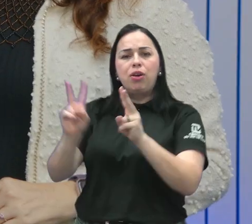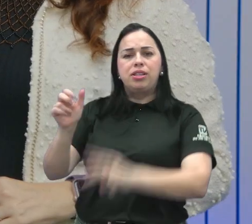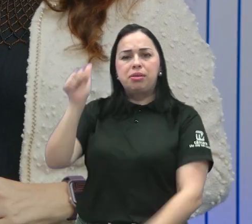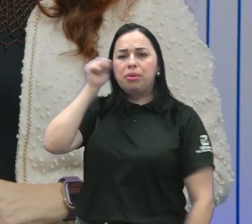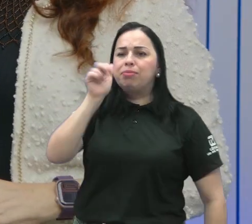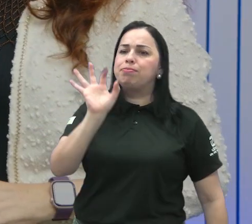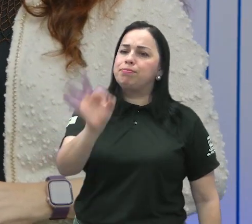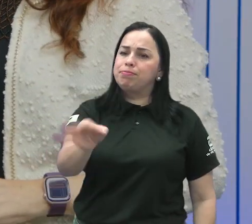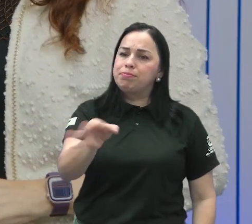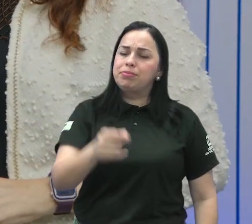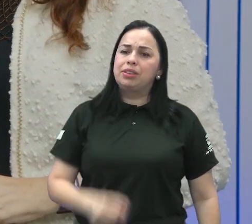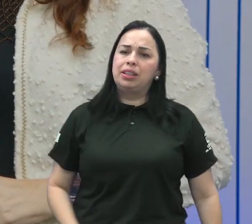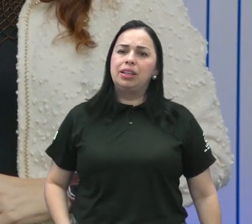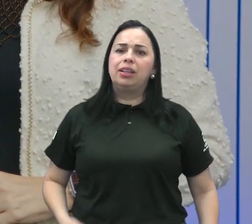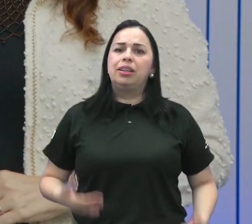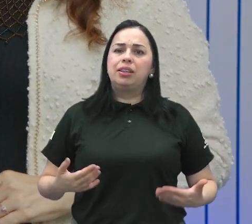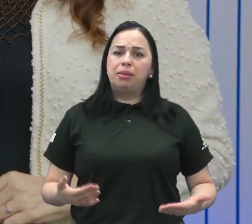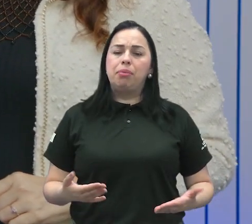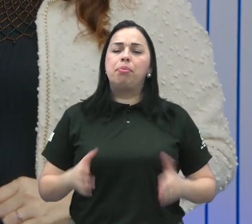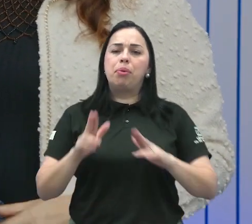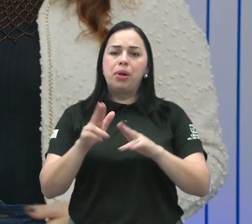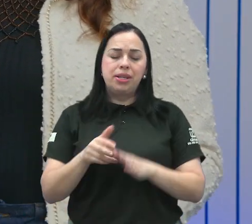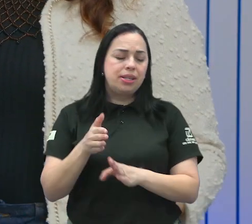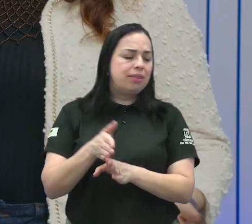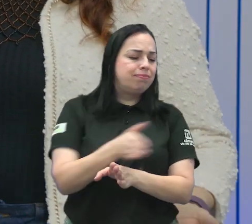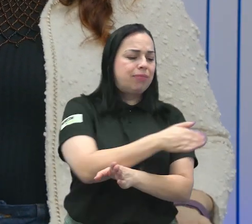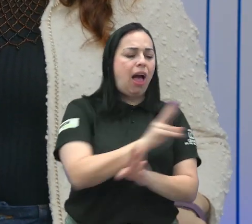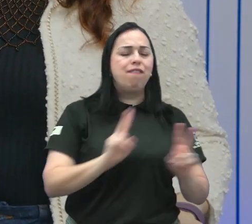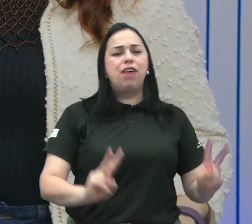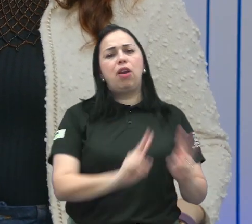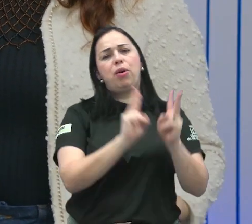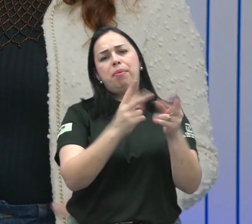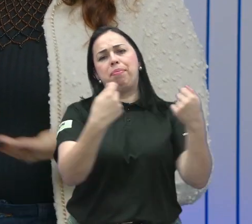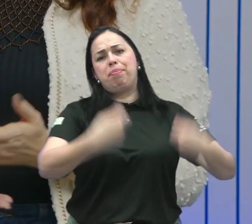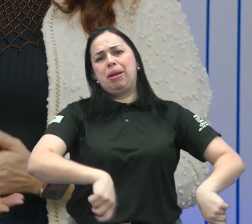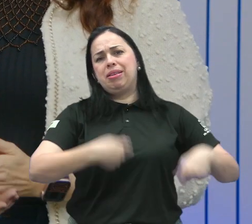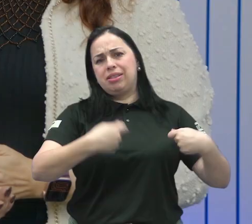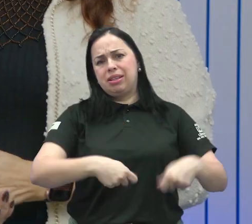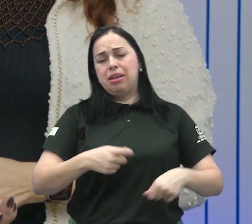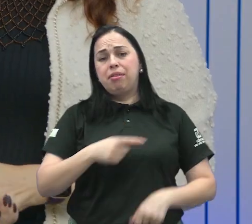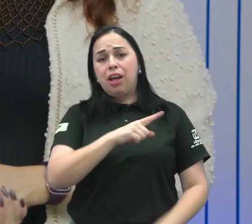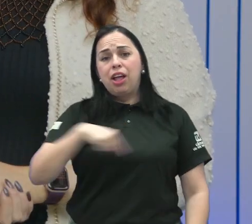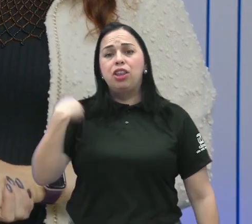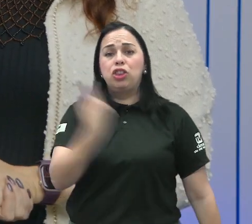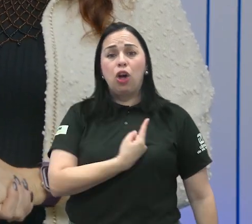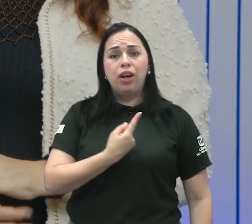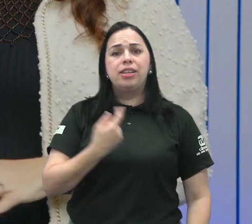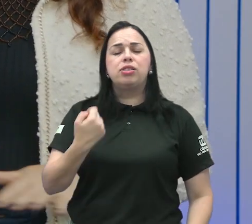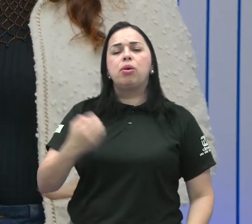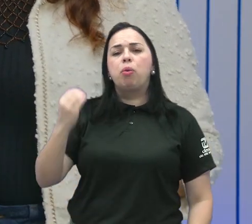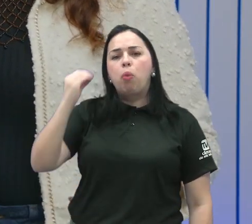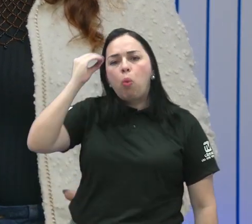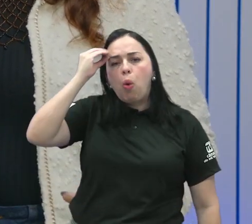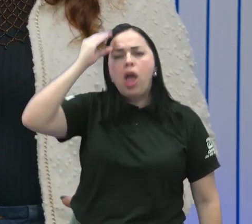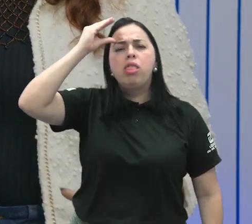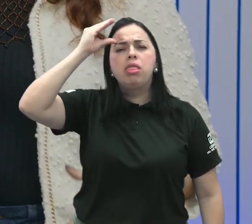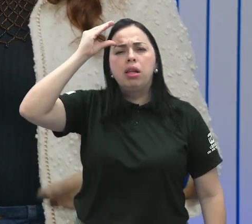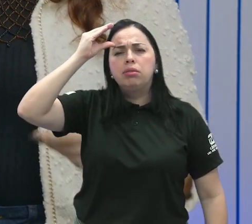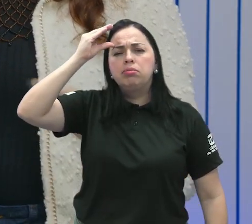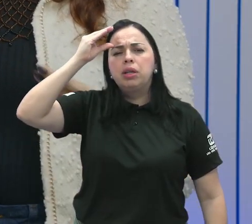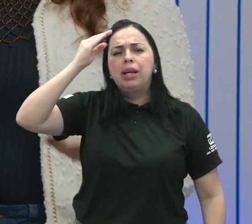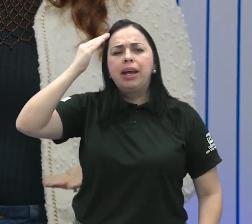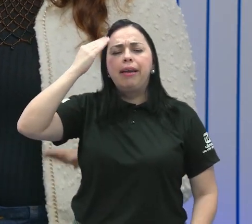às mulheres. Sem dúvida, Paulo, a prática decolonial é muito necessária para que todos nós